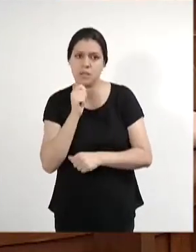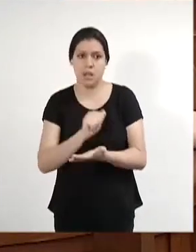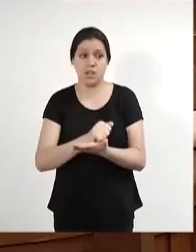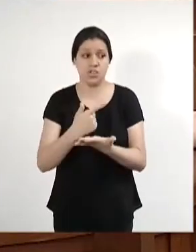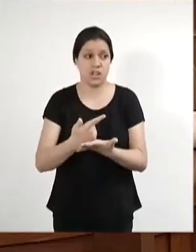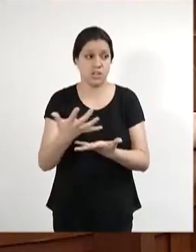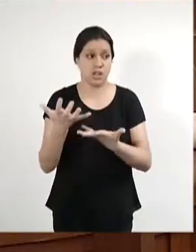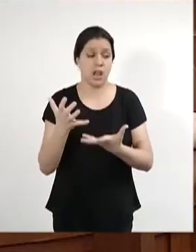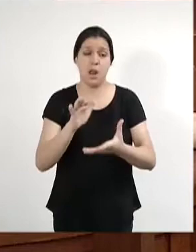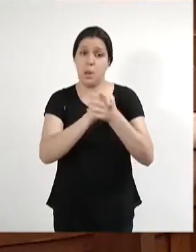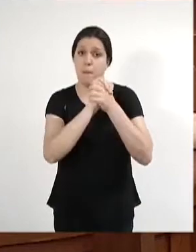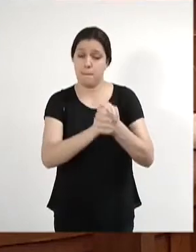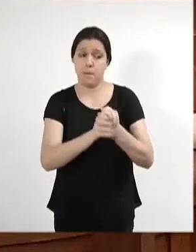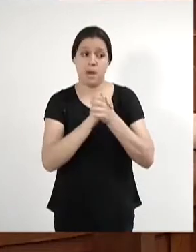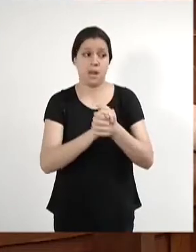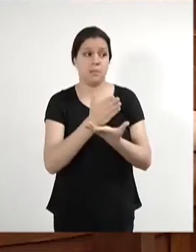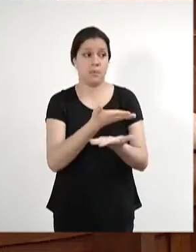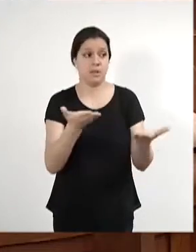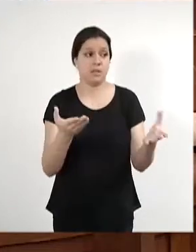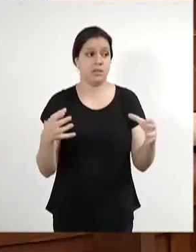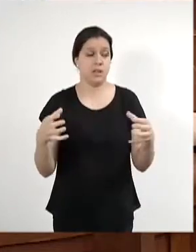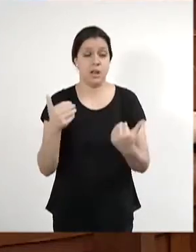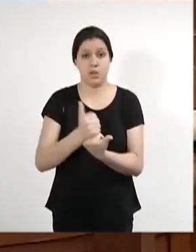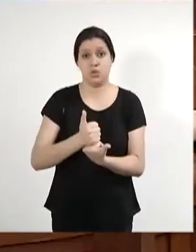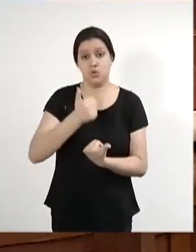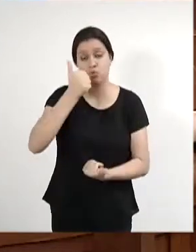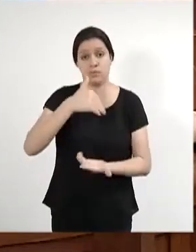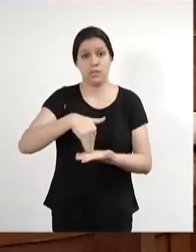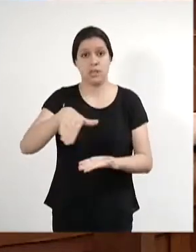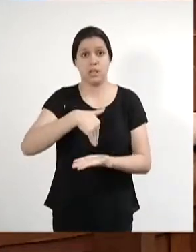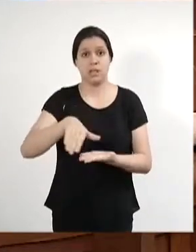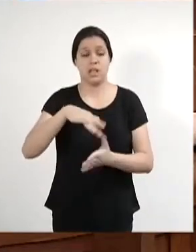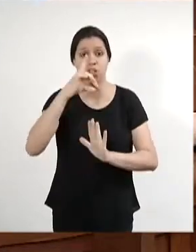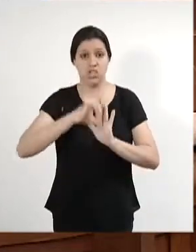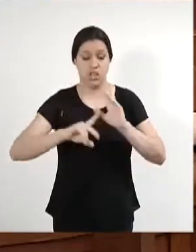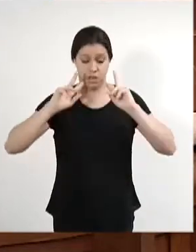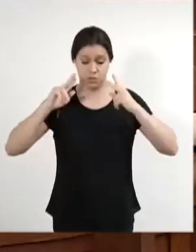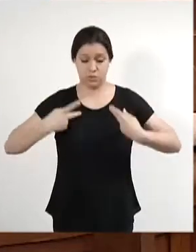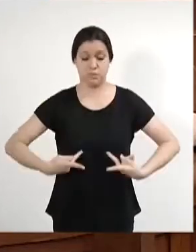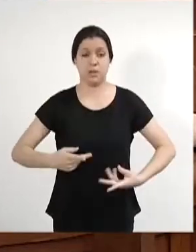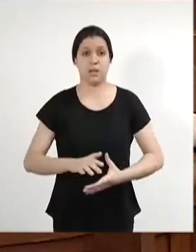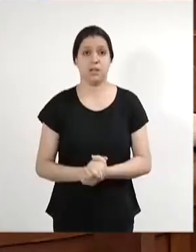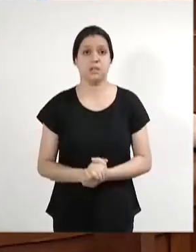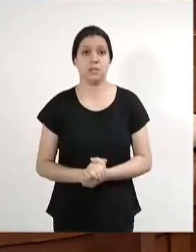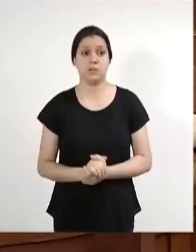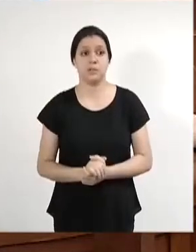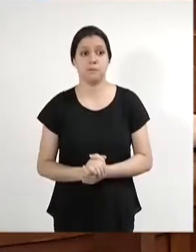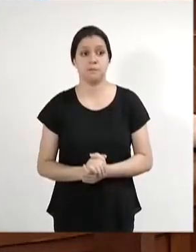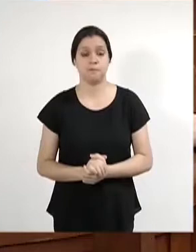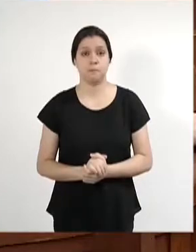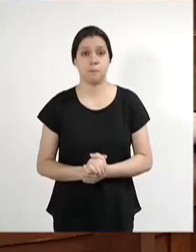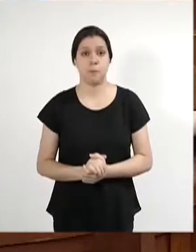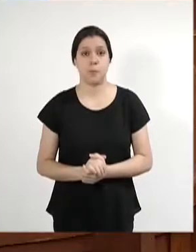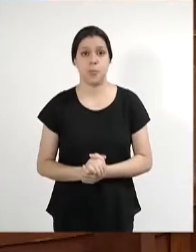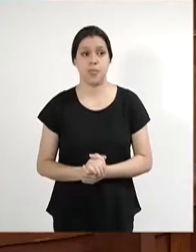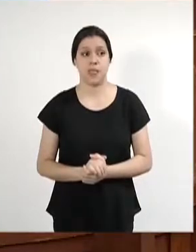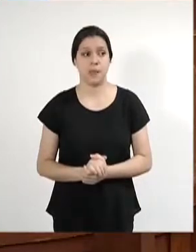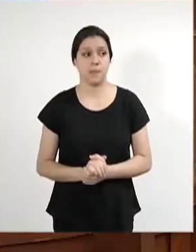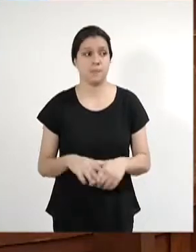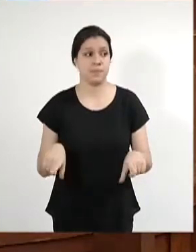aqui parabenizar a Subsecretaria de Direitos Humanos, em nome da Luciana, e também